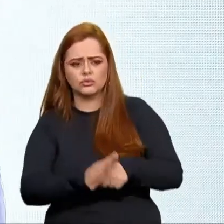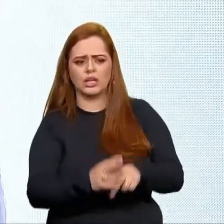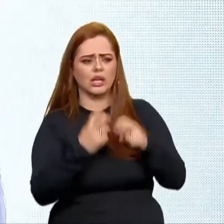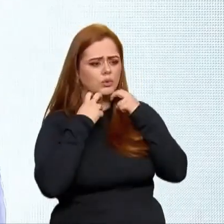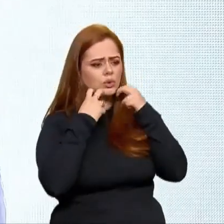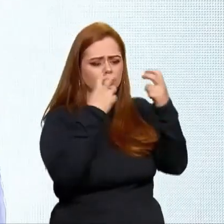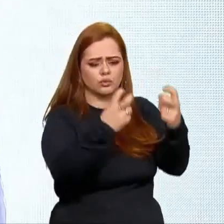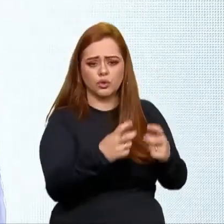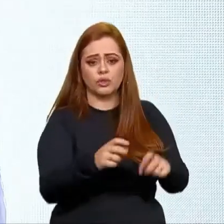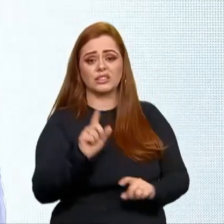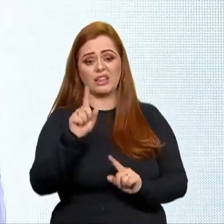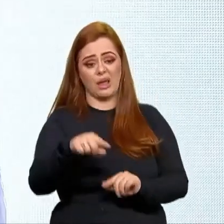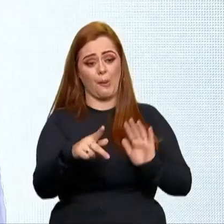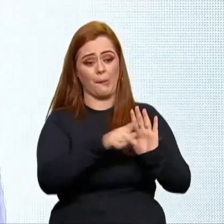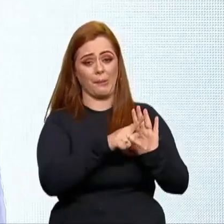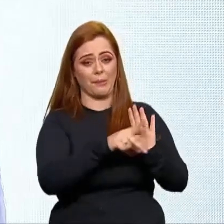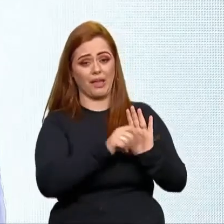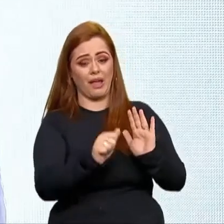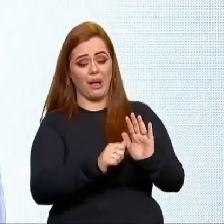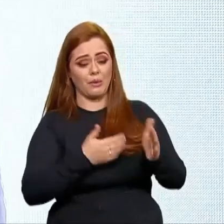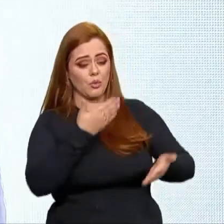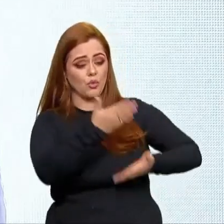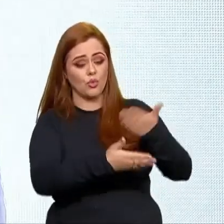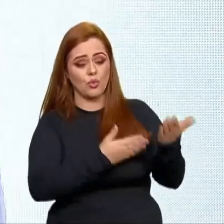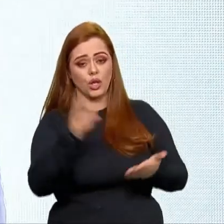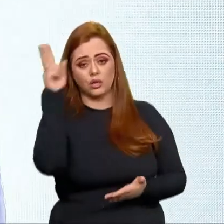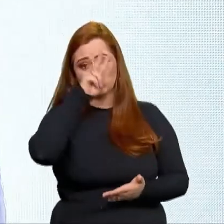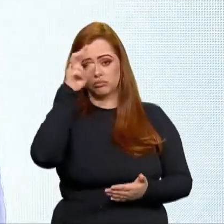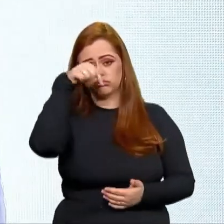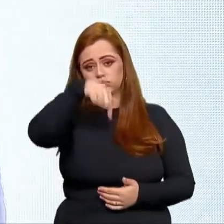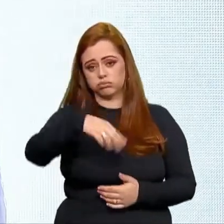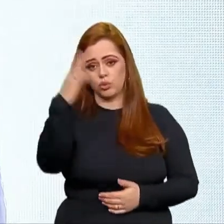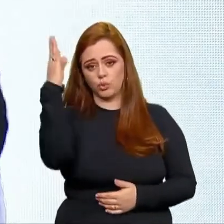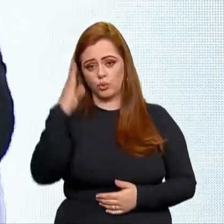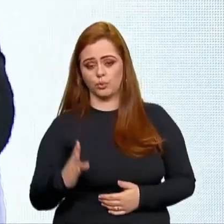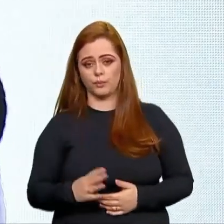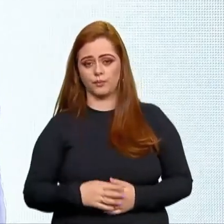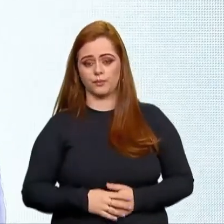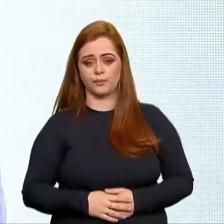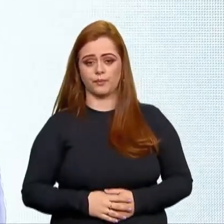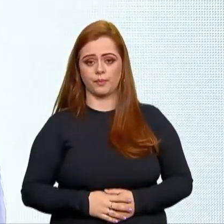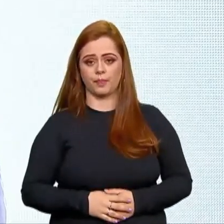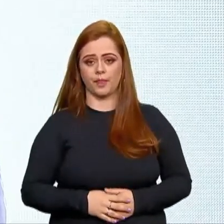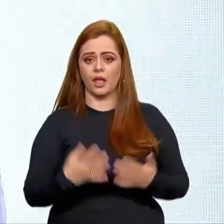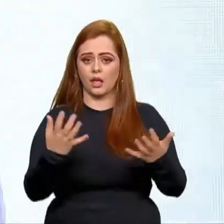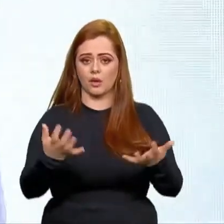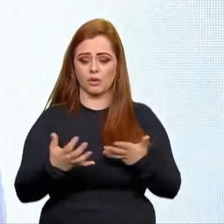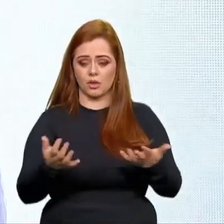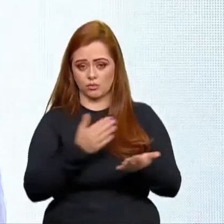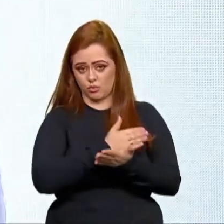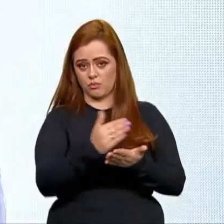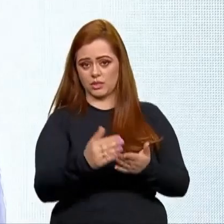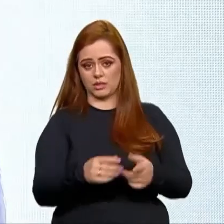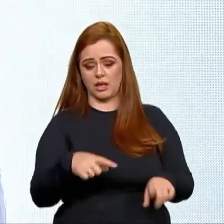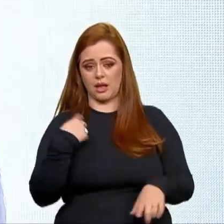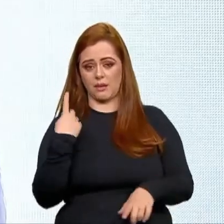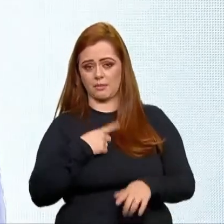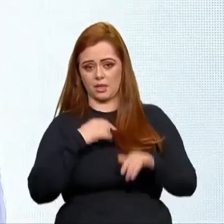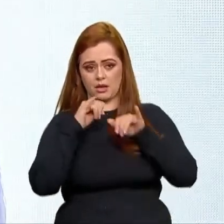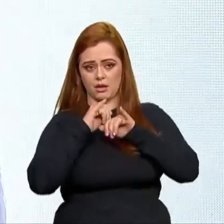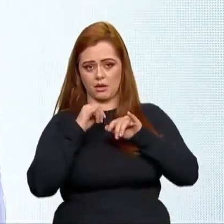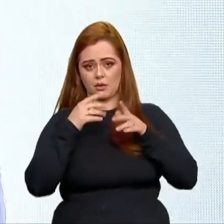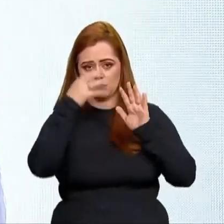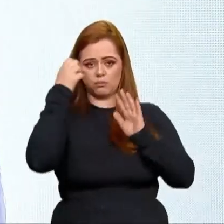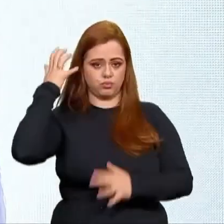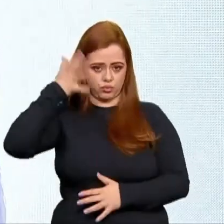fizeram este que é o PPA mais participativo da história do Brasil. Eu gostaria de começar a minha fala,